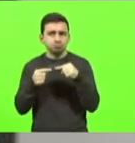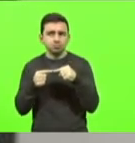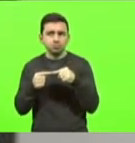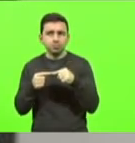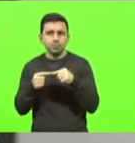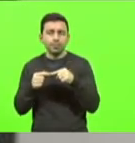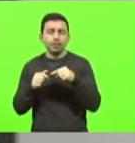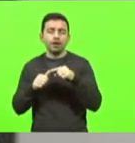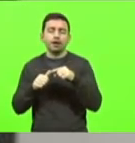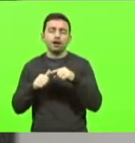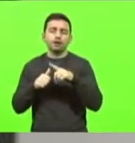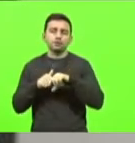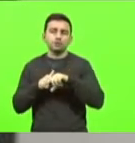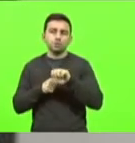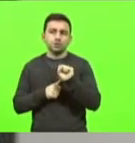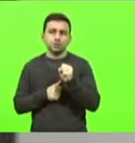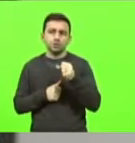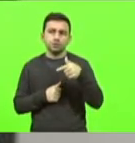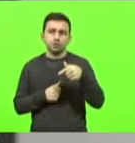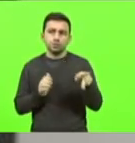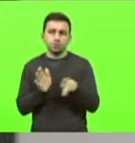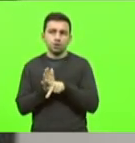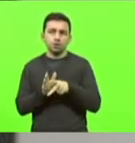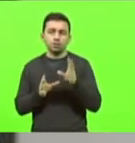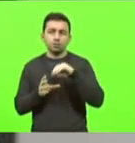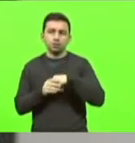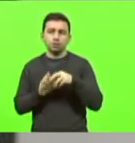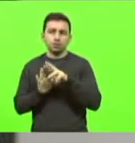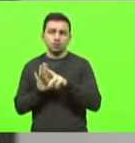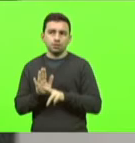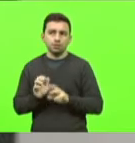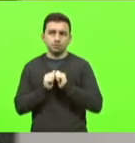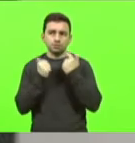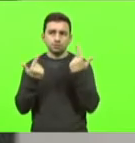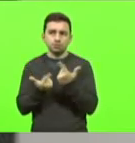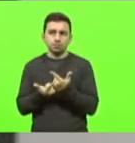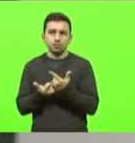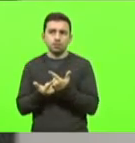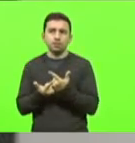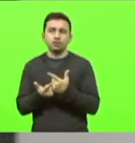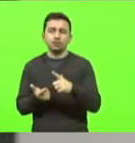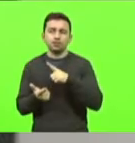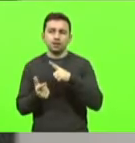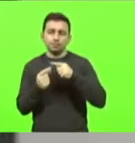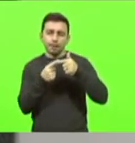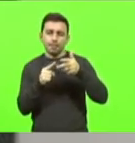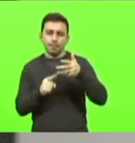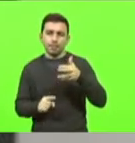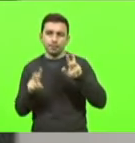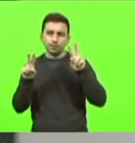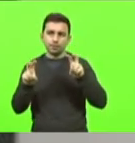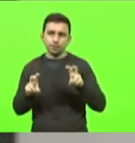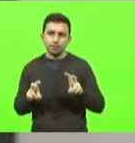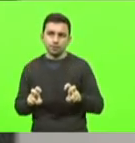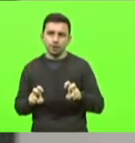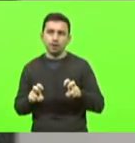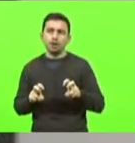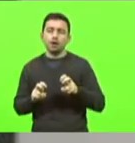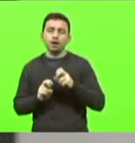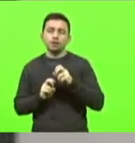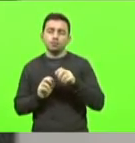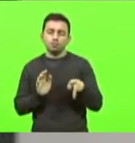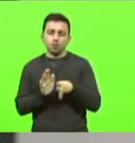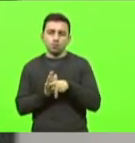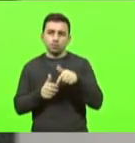artigo 87 do Regimento Interno da Assembleia, que estabelece os campos temáticos ou áreas de atividade da Comissão